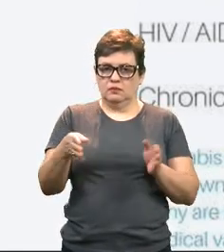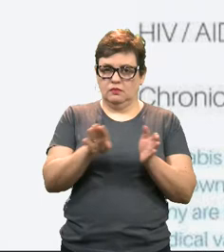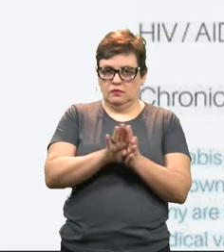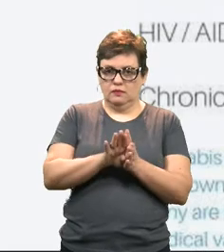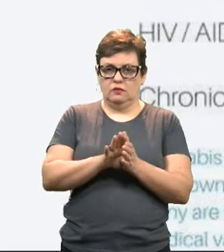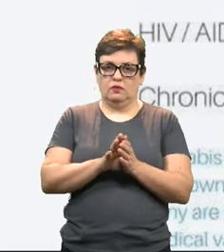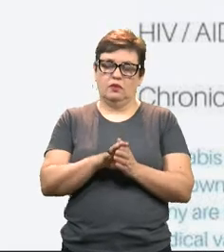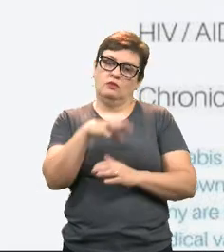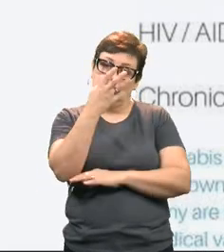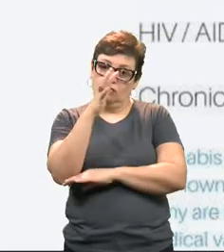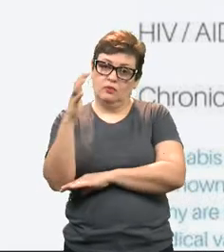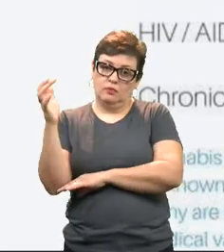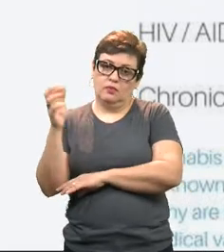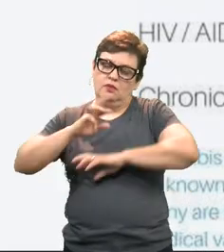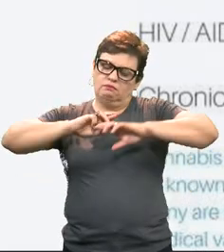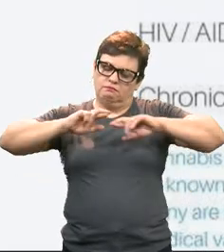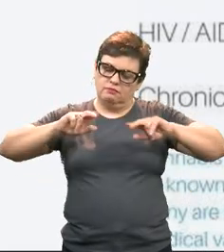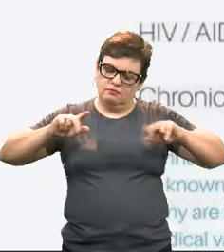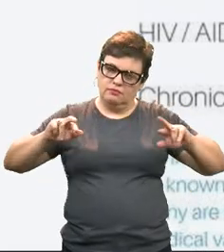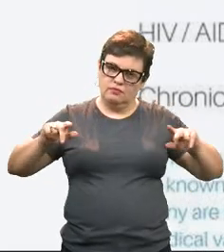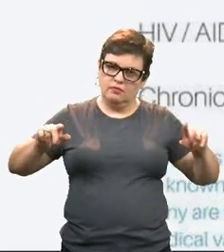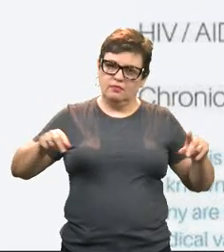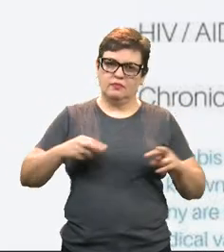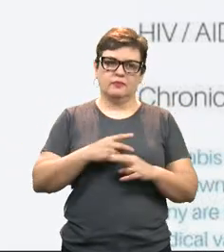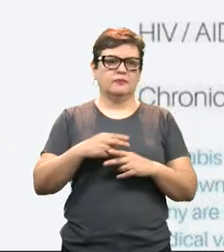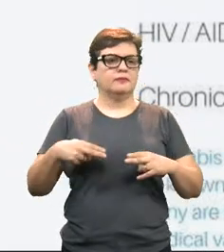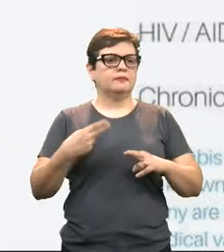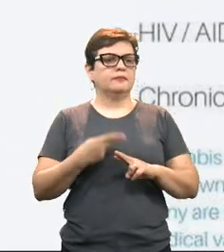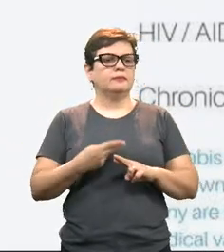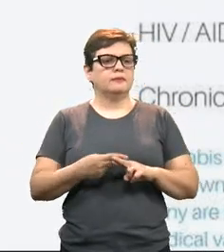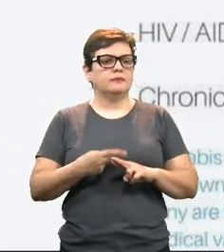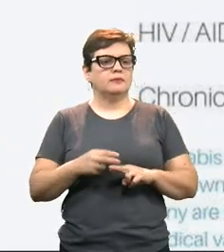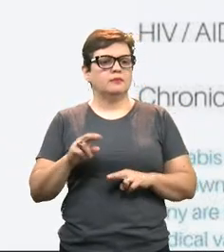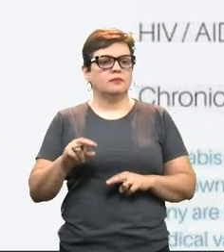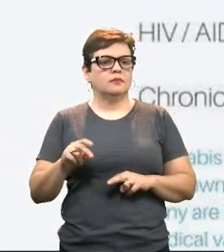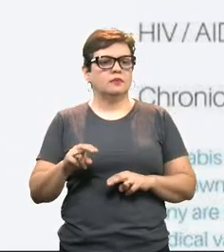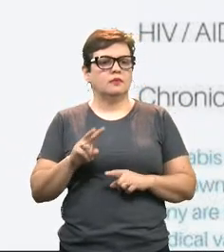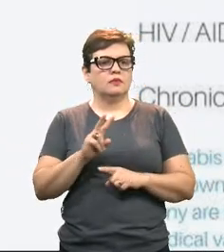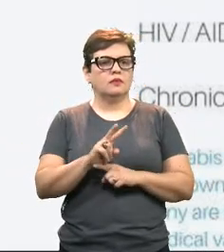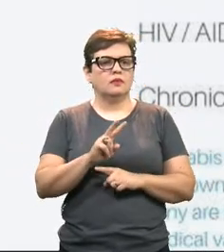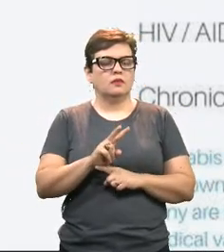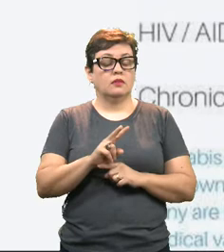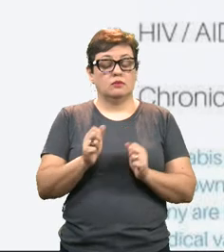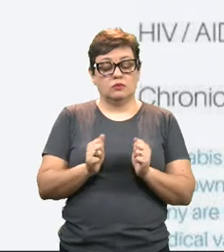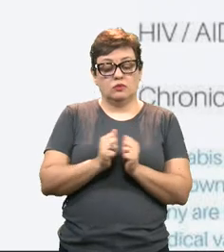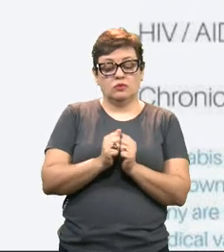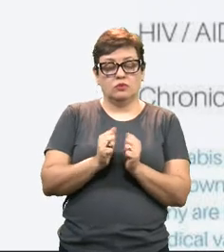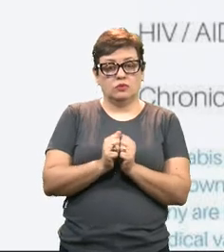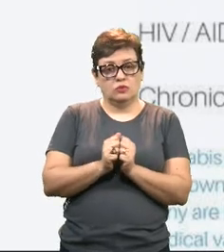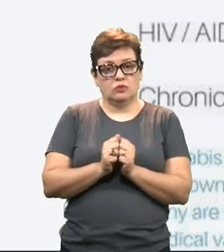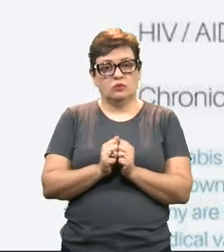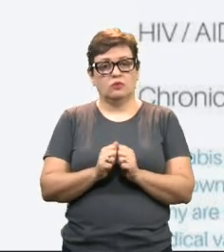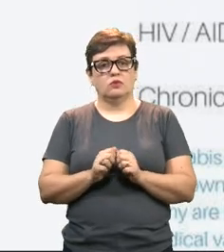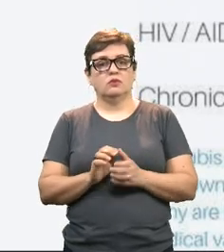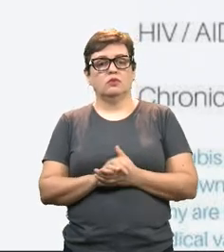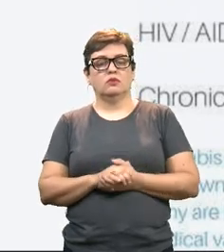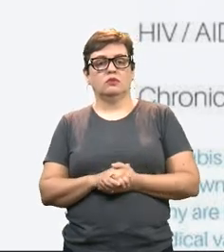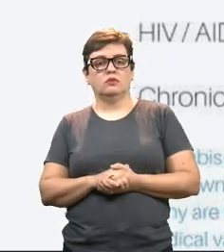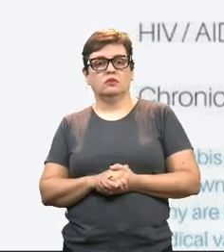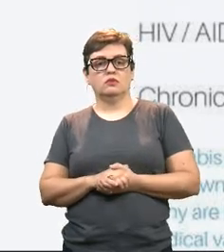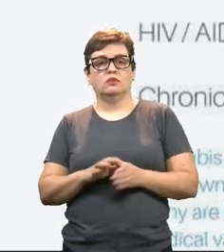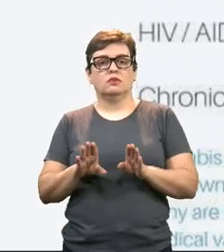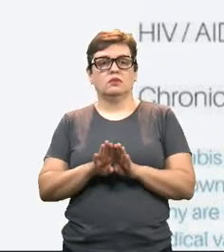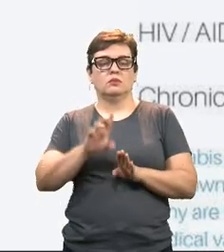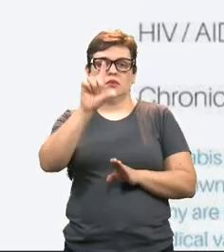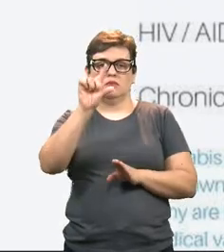grande versatilidade, então ele pode ser usado como terapia adjunta, em cuidados paliativos, para alívio